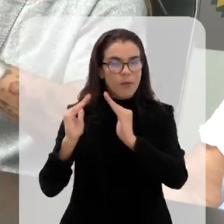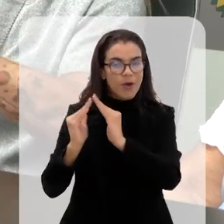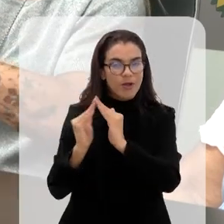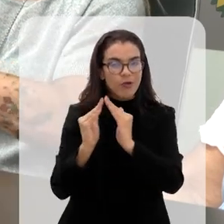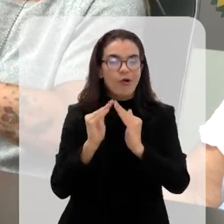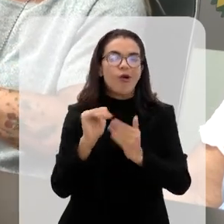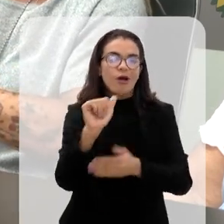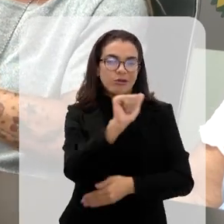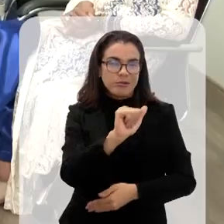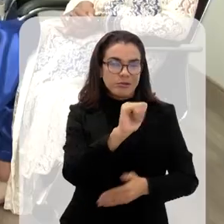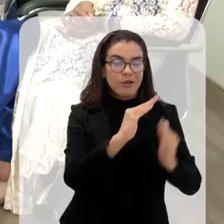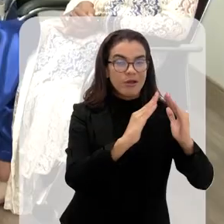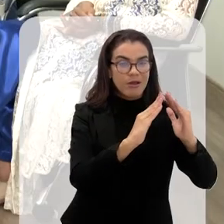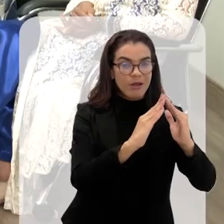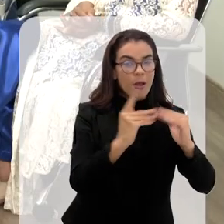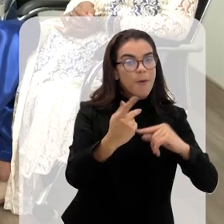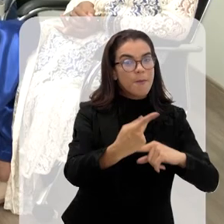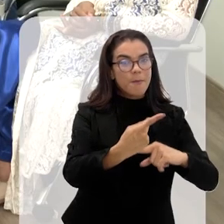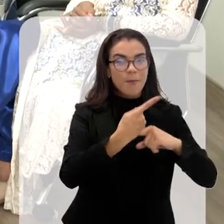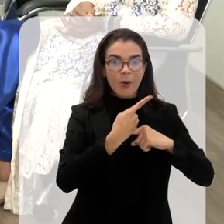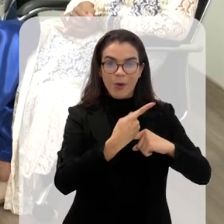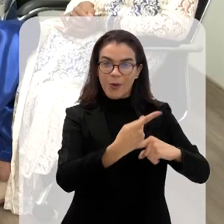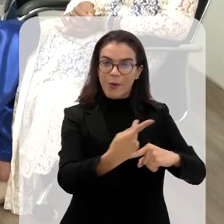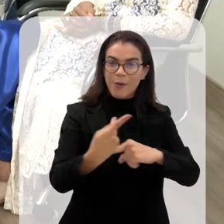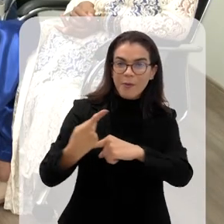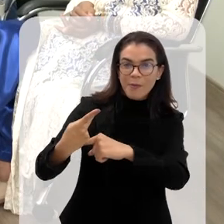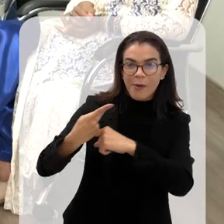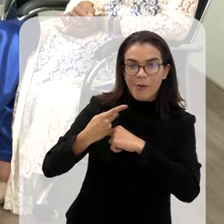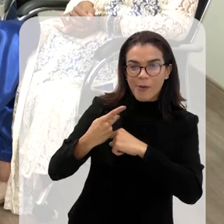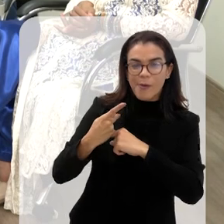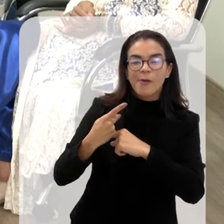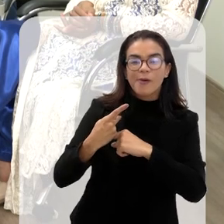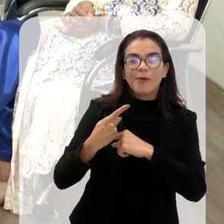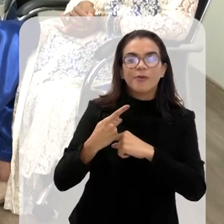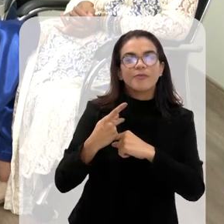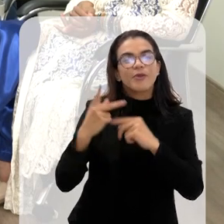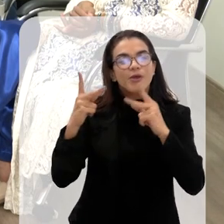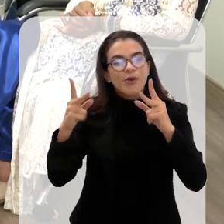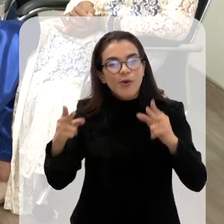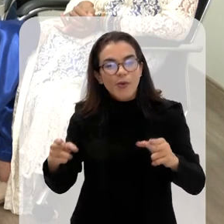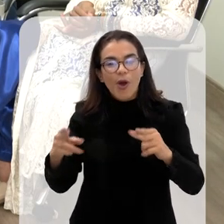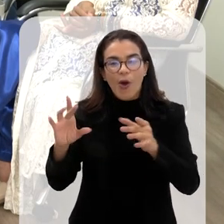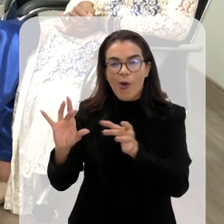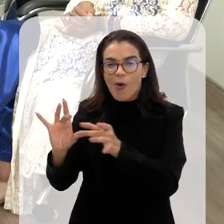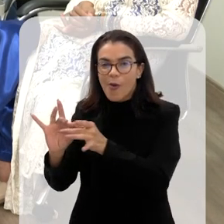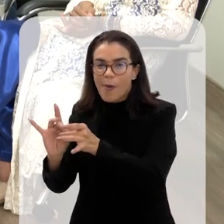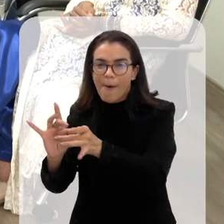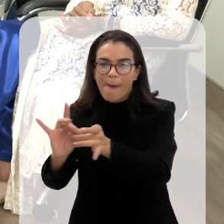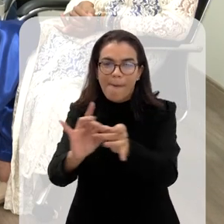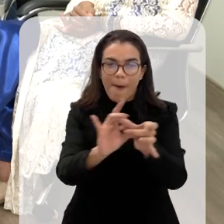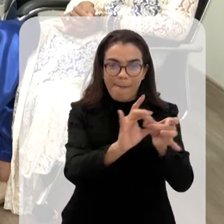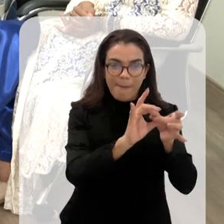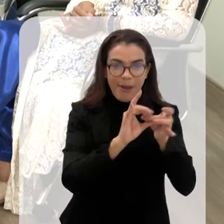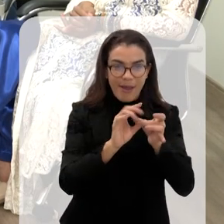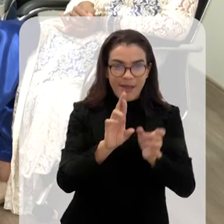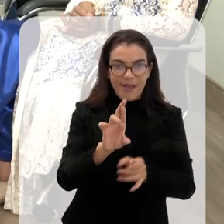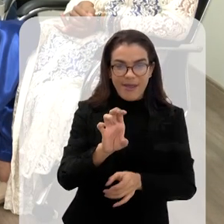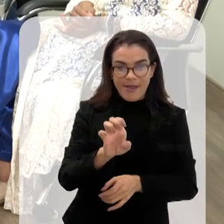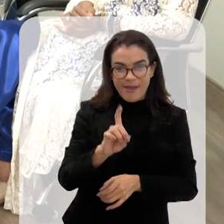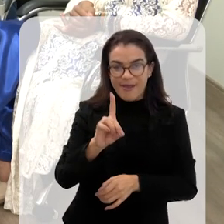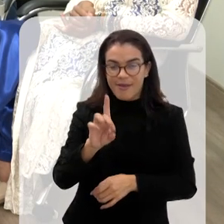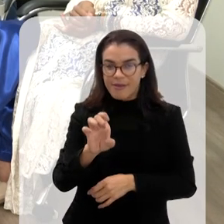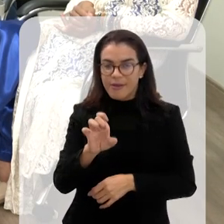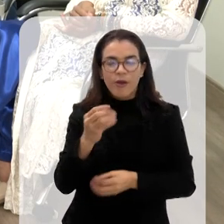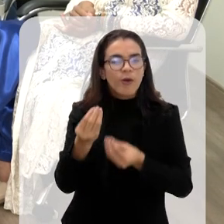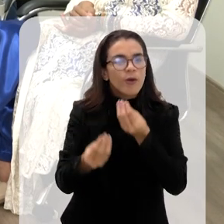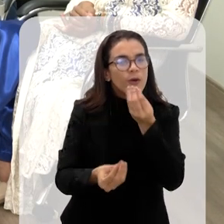nos procuraram da mesma forma que organismos da rede nos procuravam. Como é que a gente